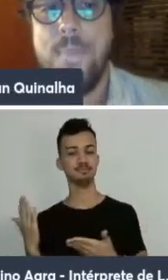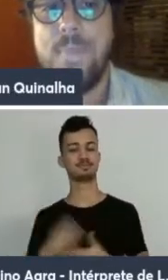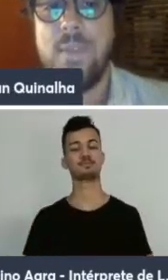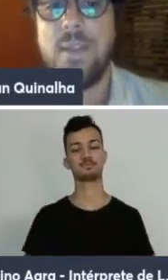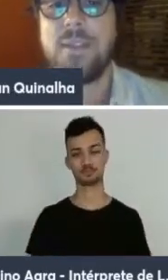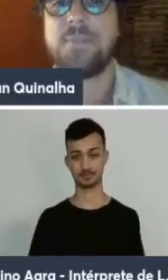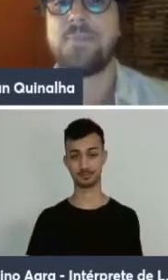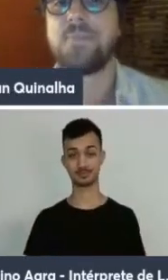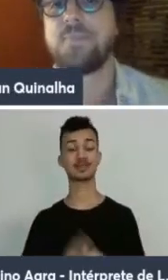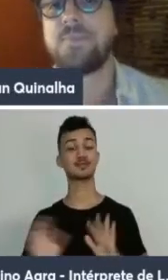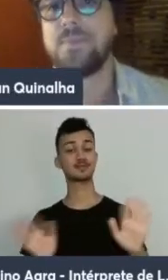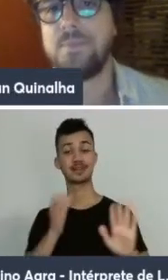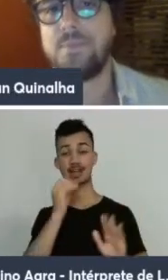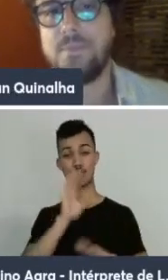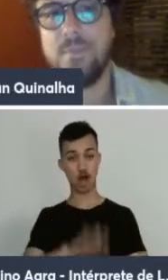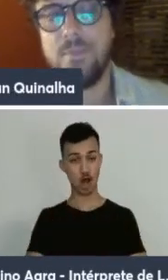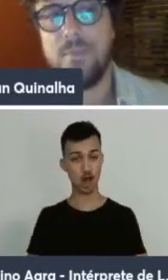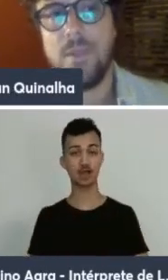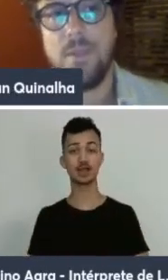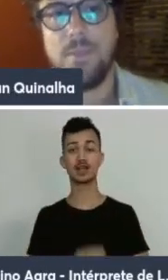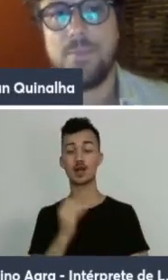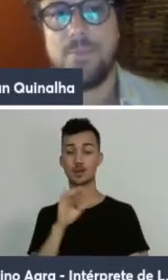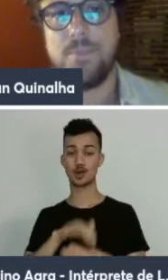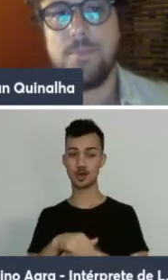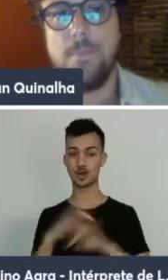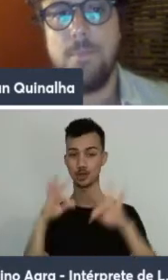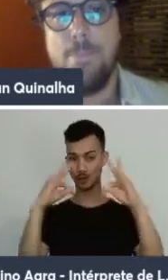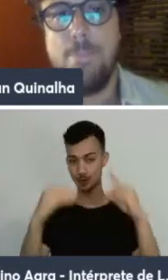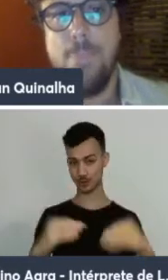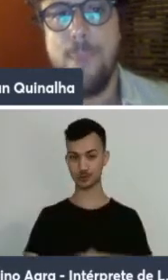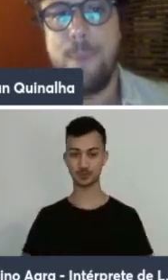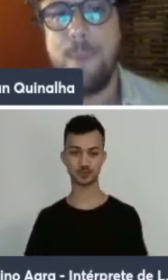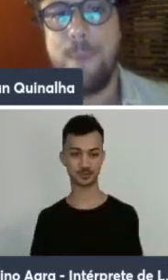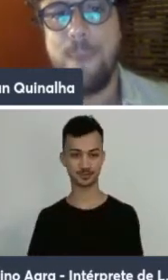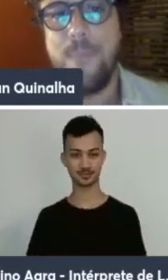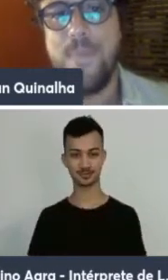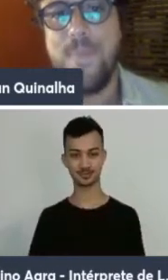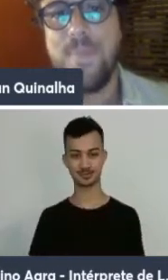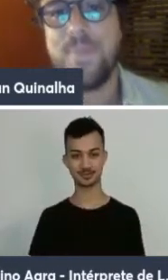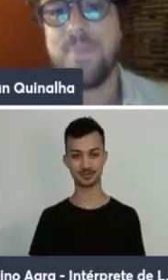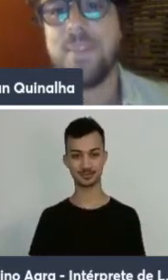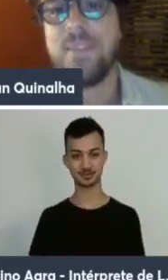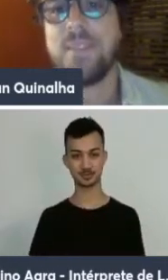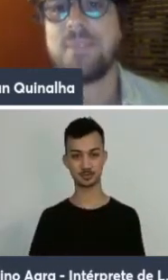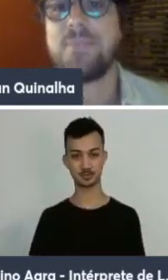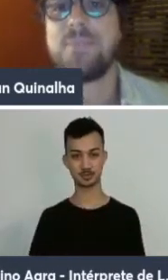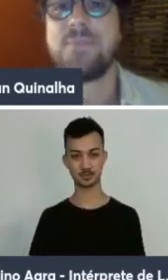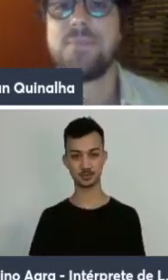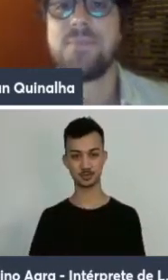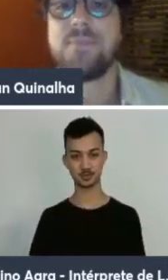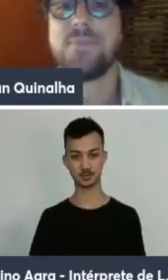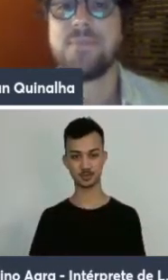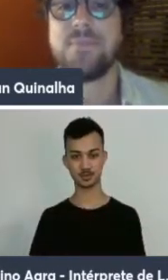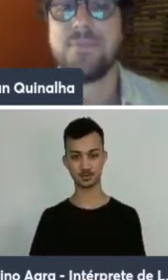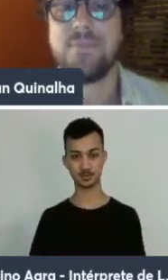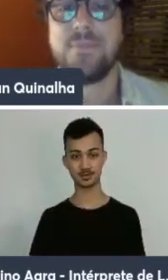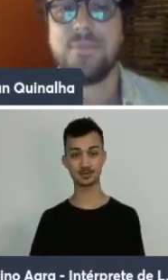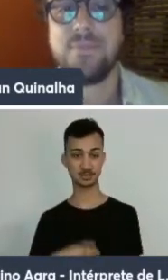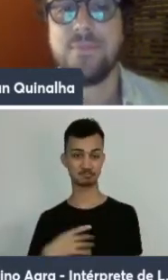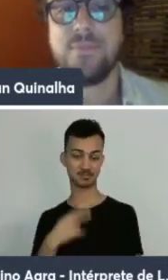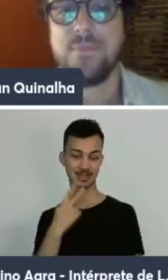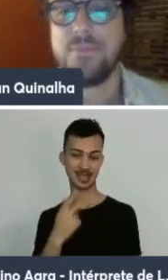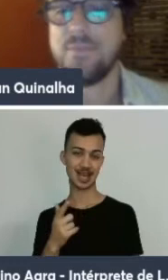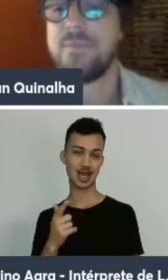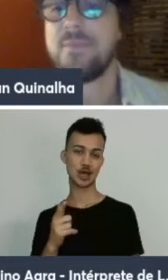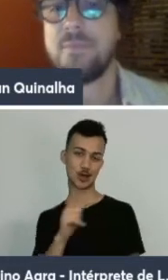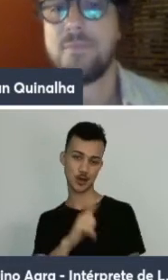Bom, boa noite a todos, todas e todos, né? Agora a gente usa essa saudação